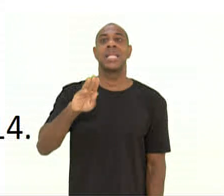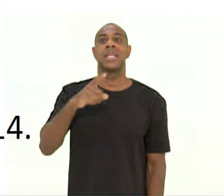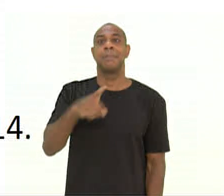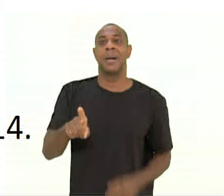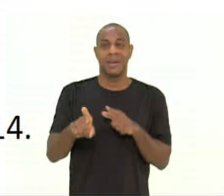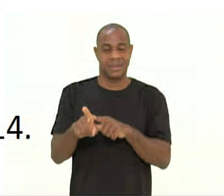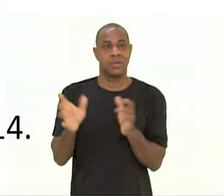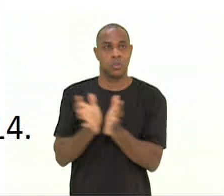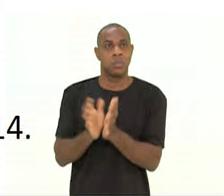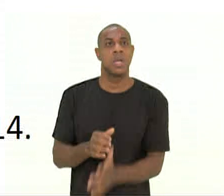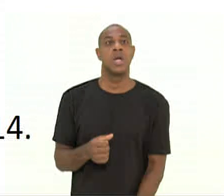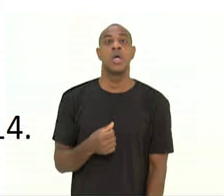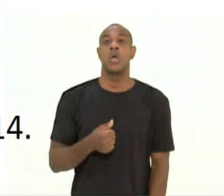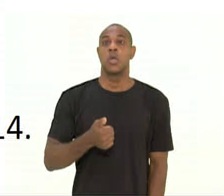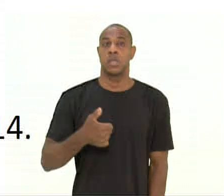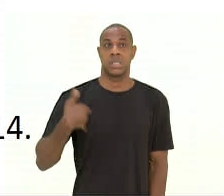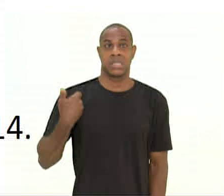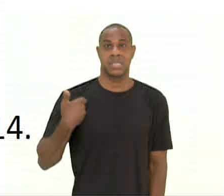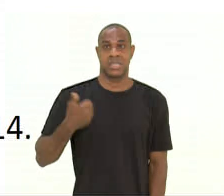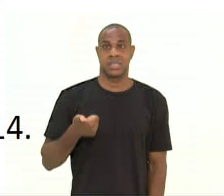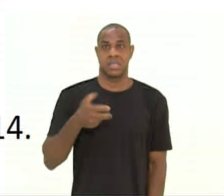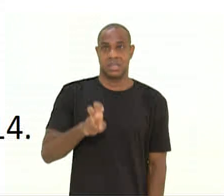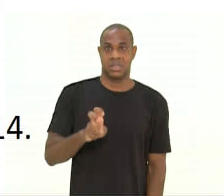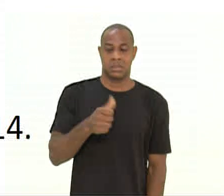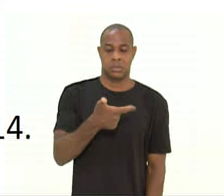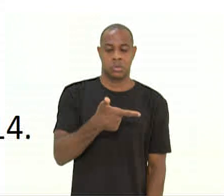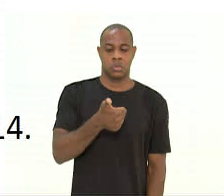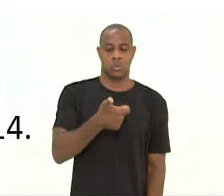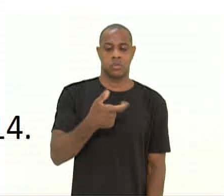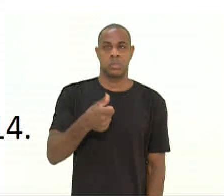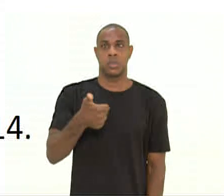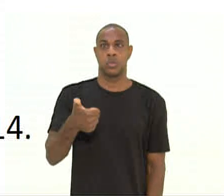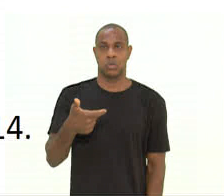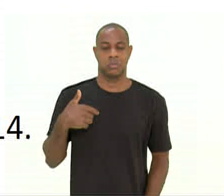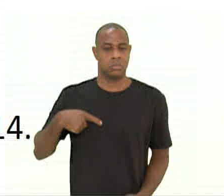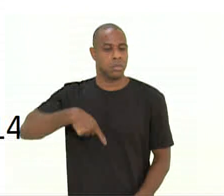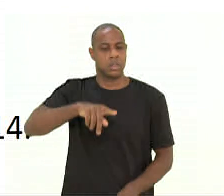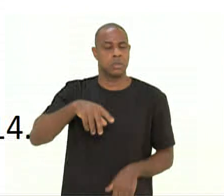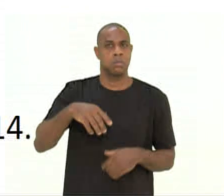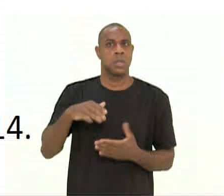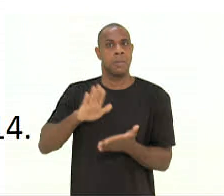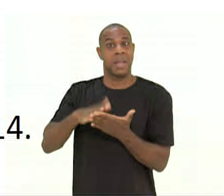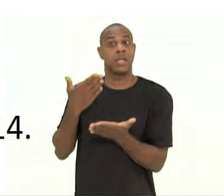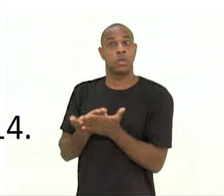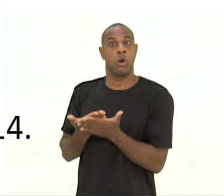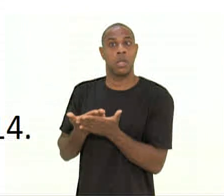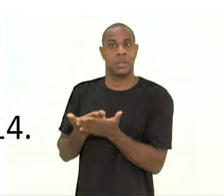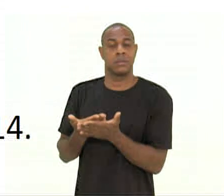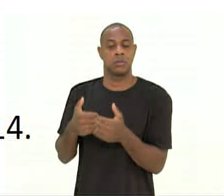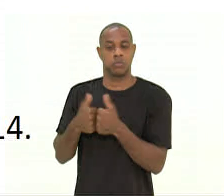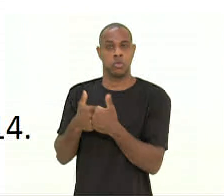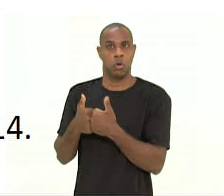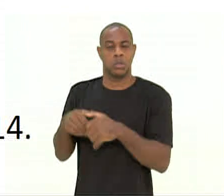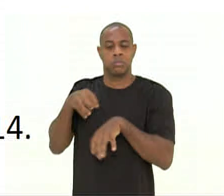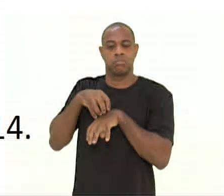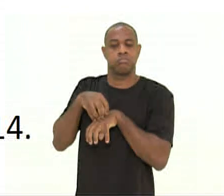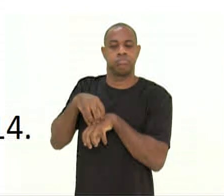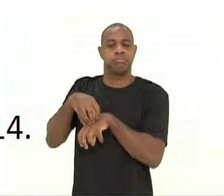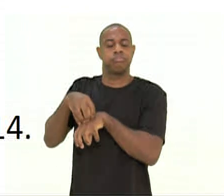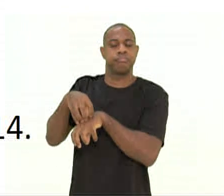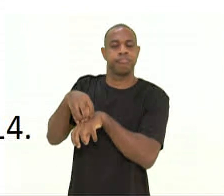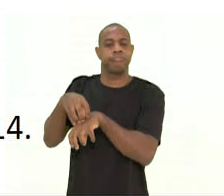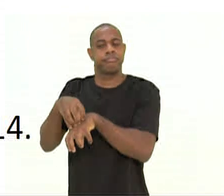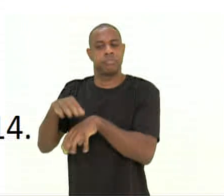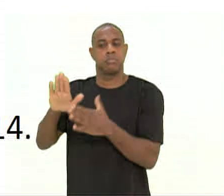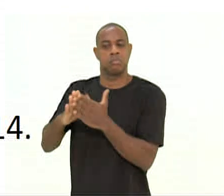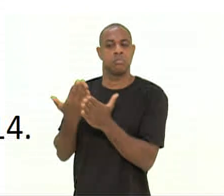Em 2012, com 15 anos de idade, ela estava indo para a escola de ônibus. O pai dela, aliás, era dono de uma escola na região. Ela estava